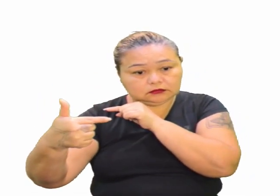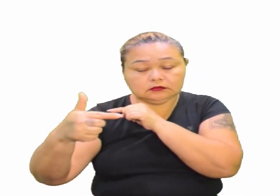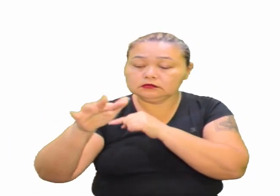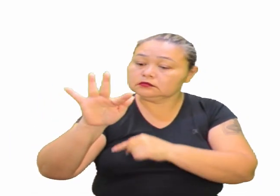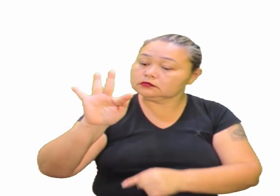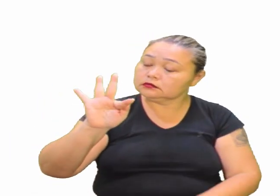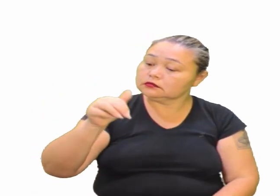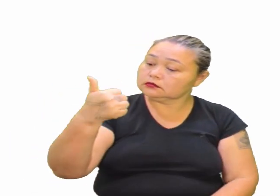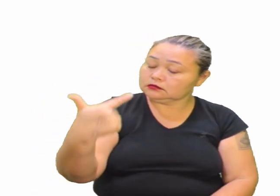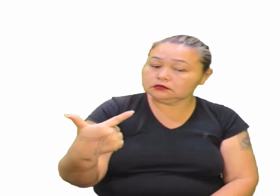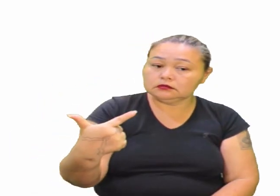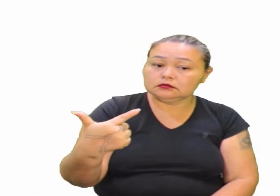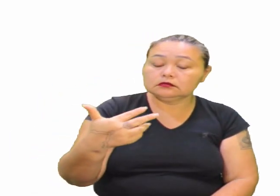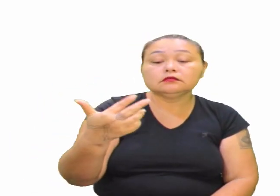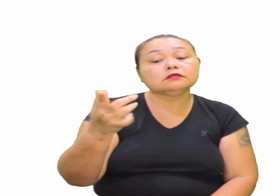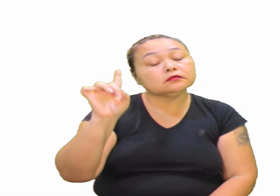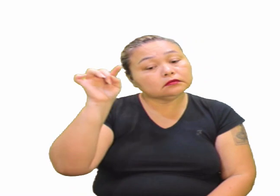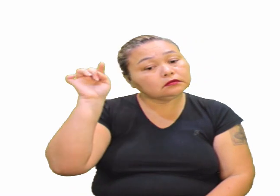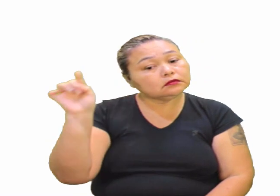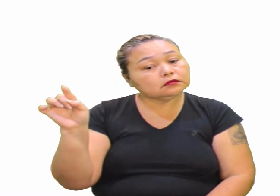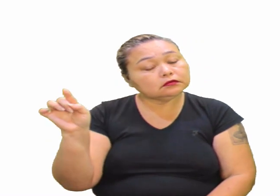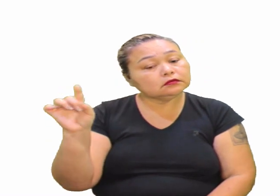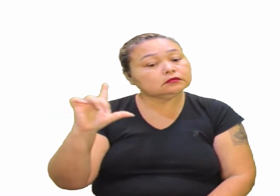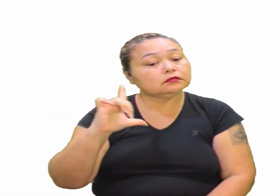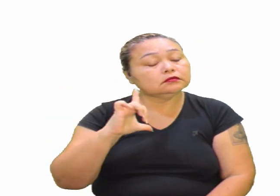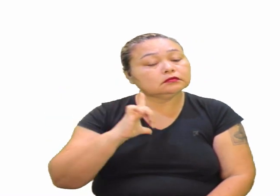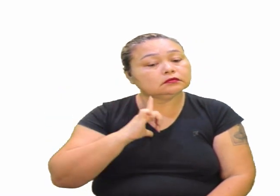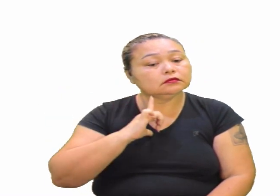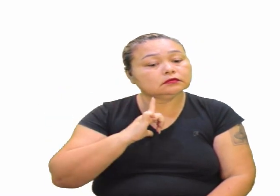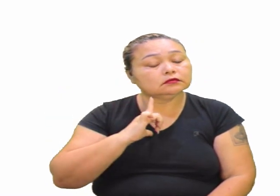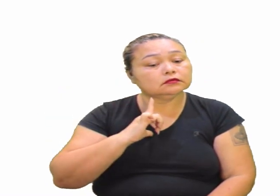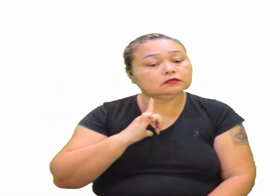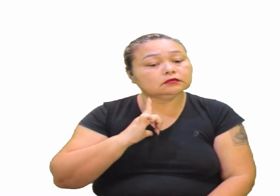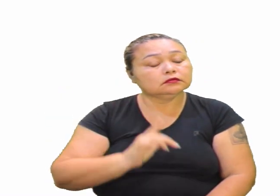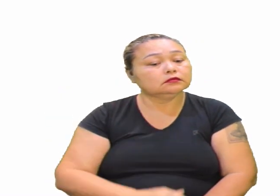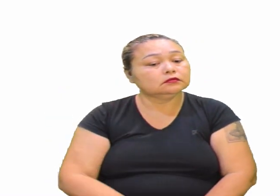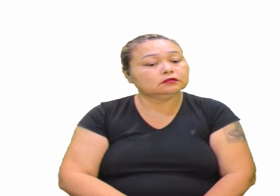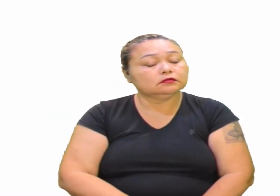F2, na primeira lei, eu tenho